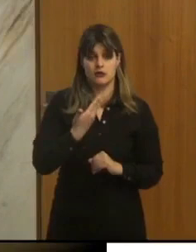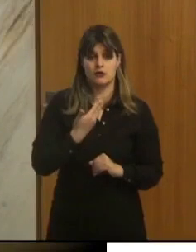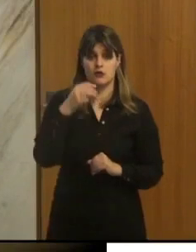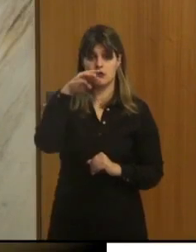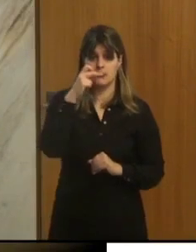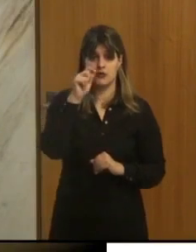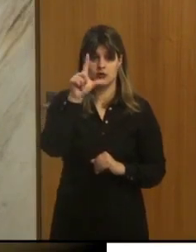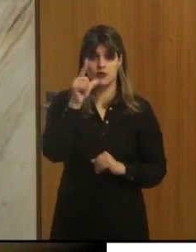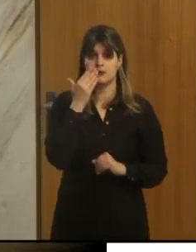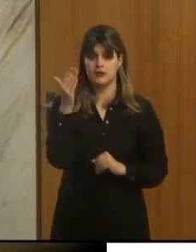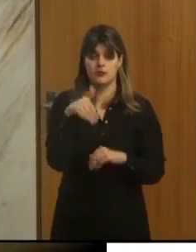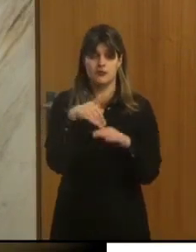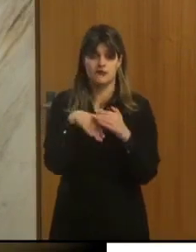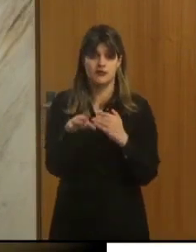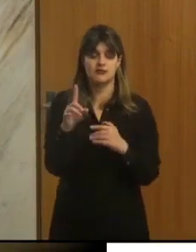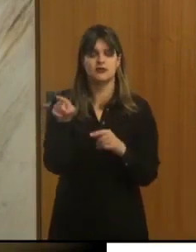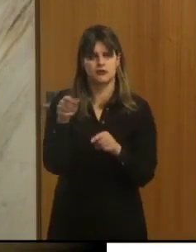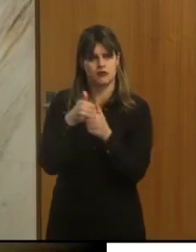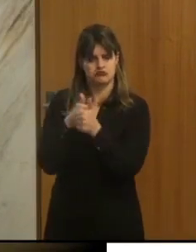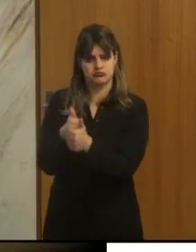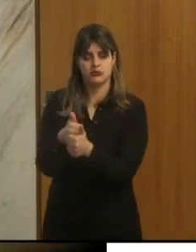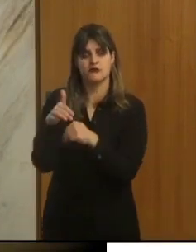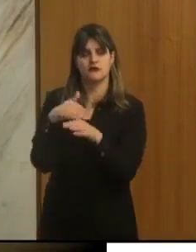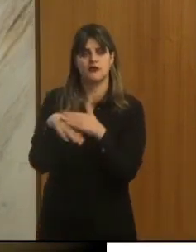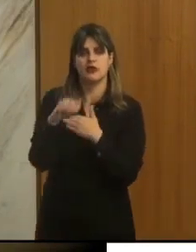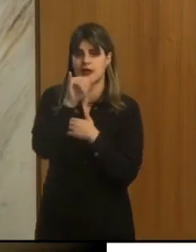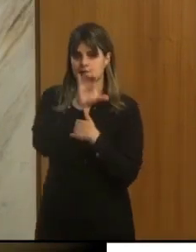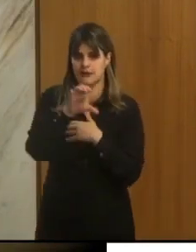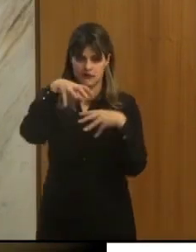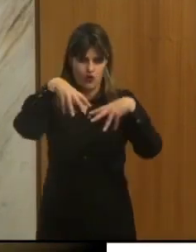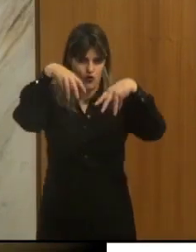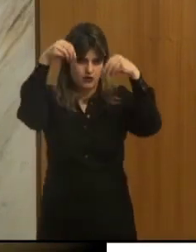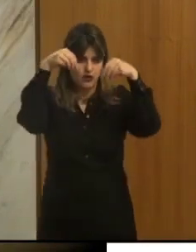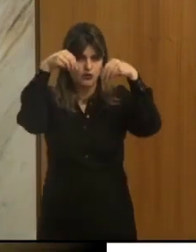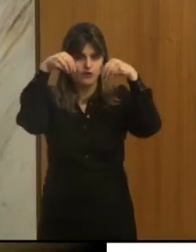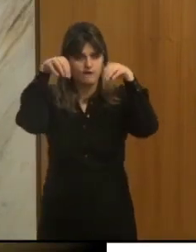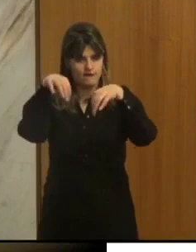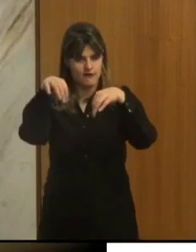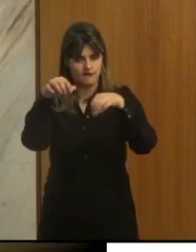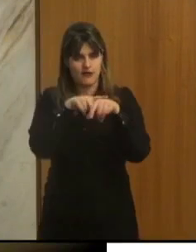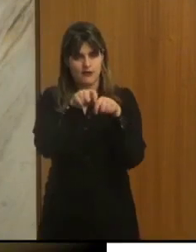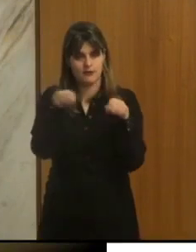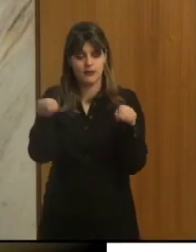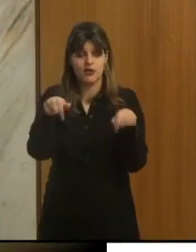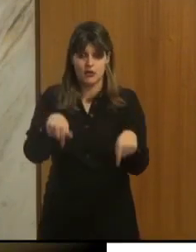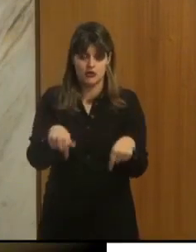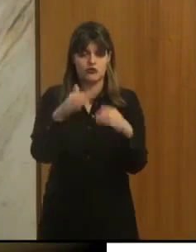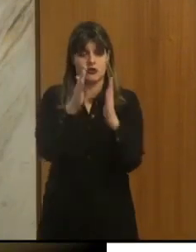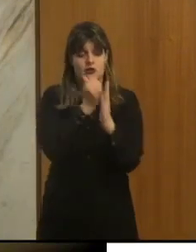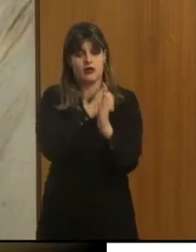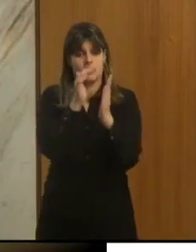mandou fazer, foram cumpridas as recomendações, é uma imagem do gótico final, mas que hoje está na Igreja de